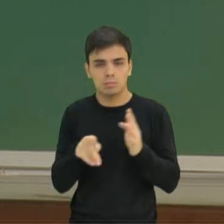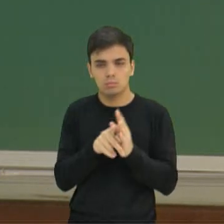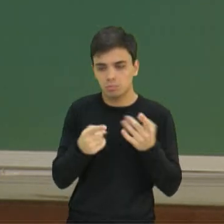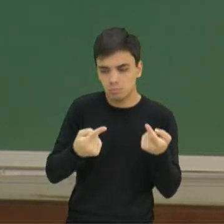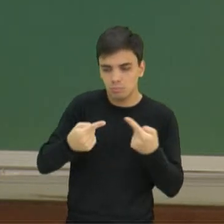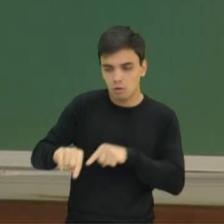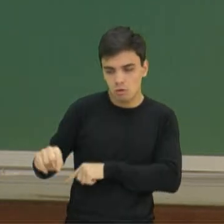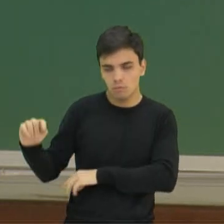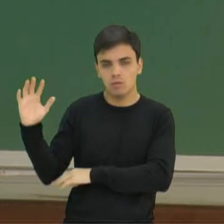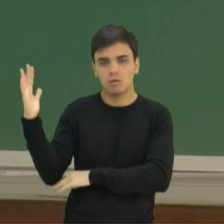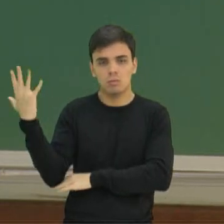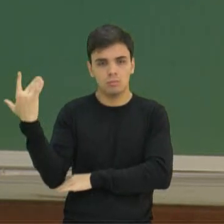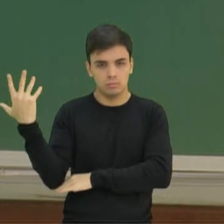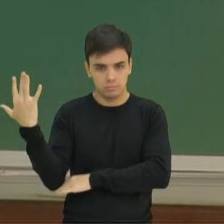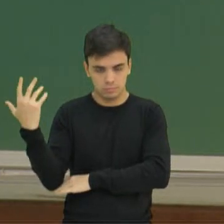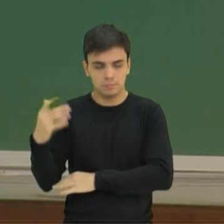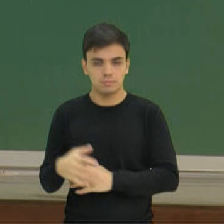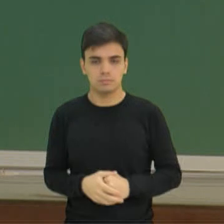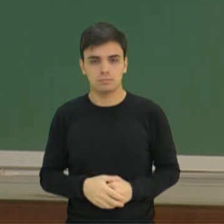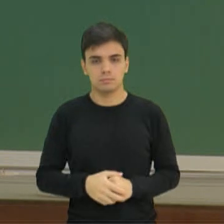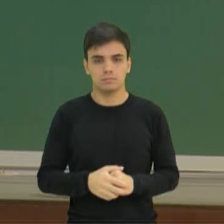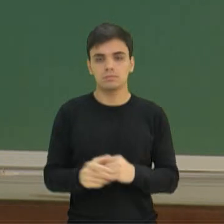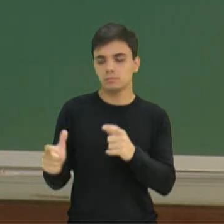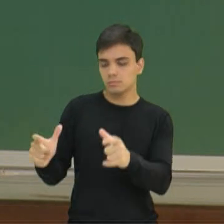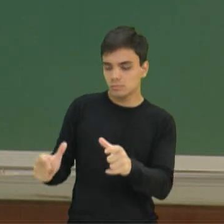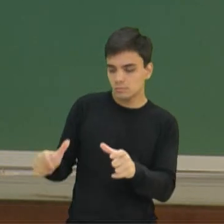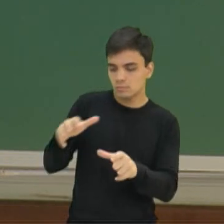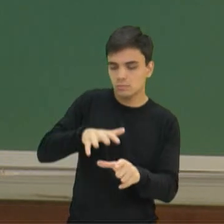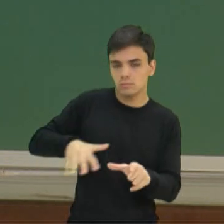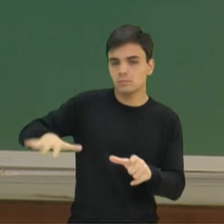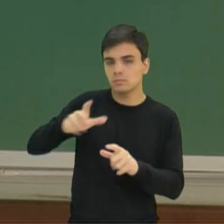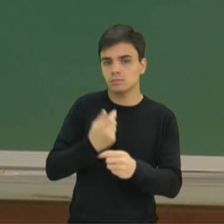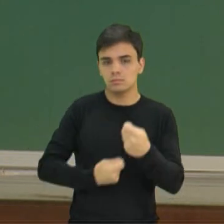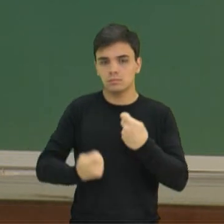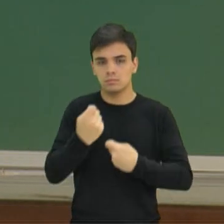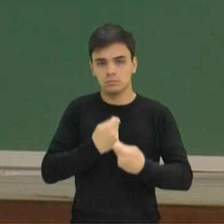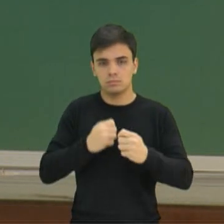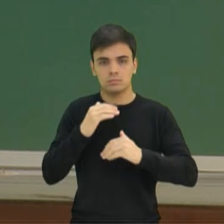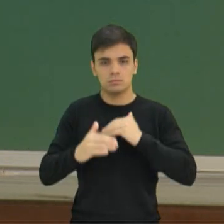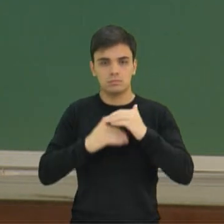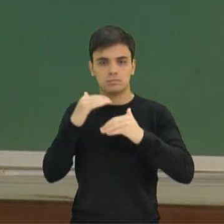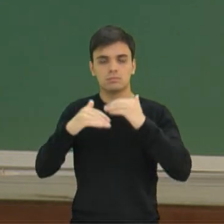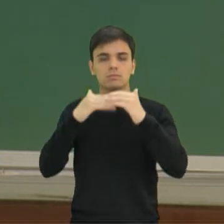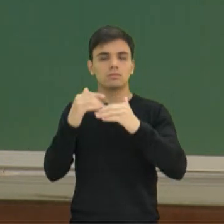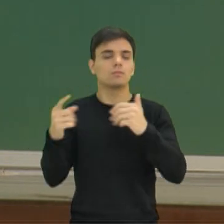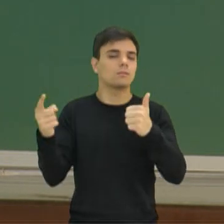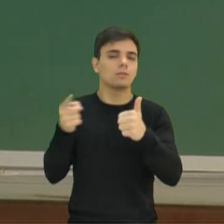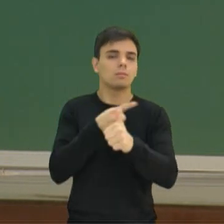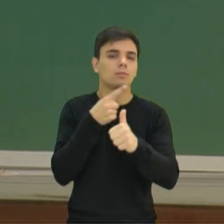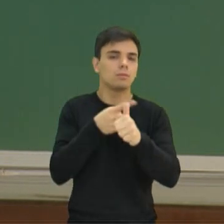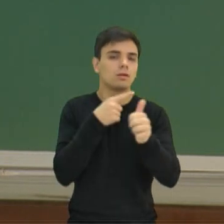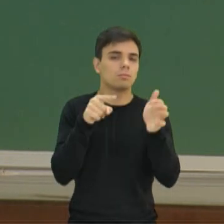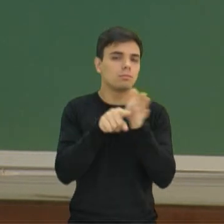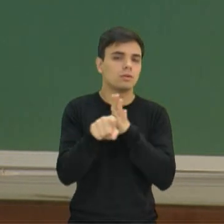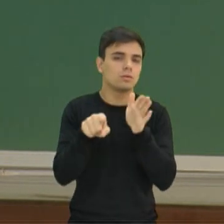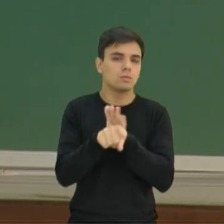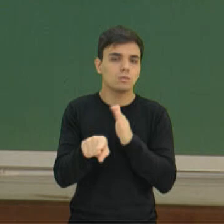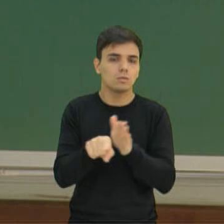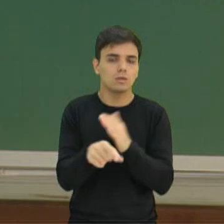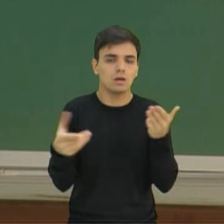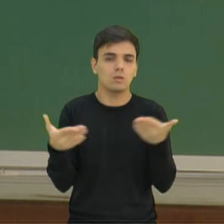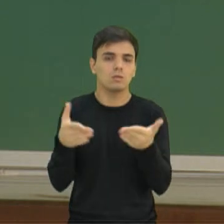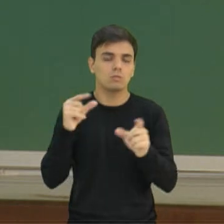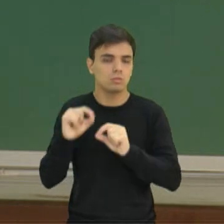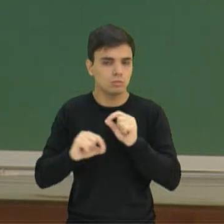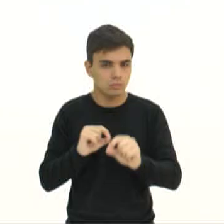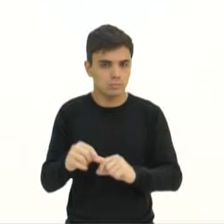ambientais sobre as áreas onde as atividades econômicas são desenvolvidas. Primeira perguntinha da nossa aula de